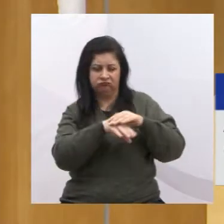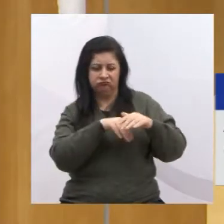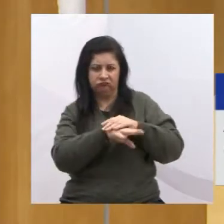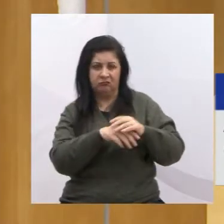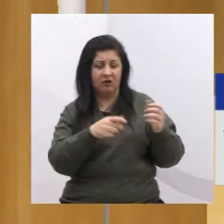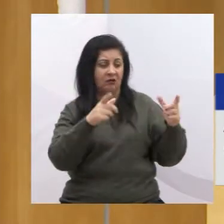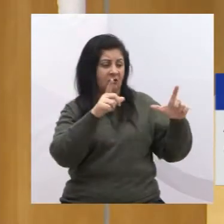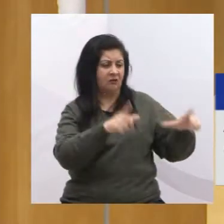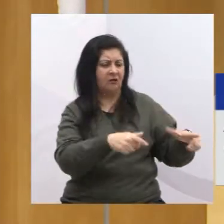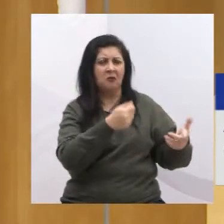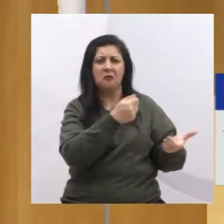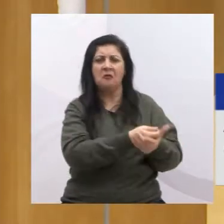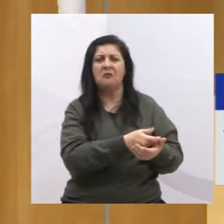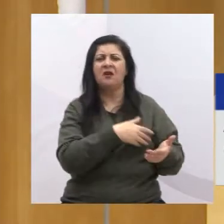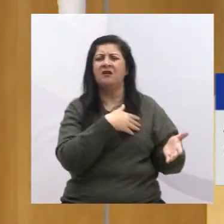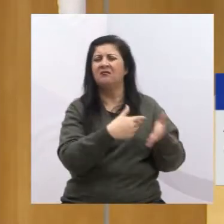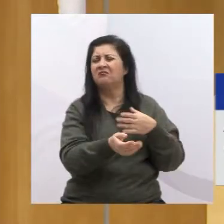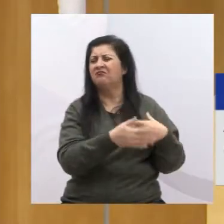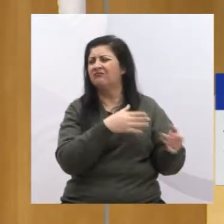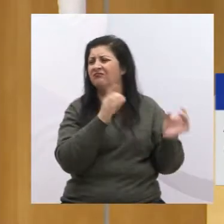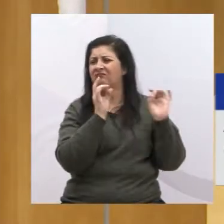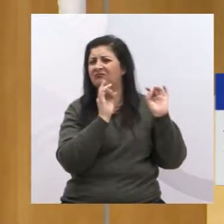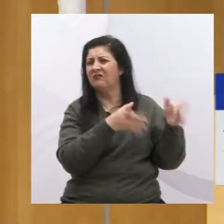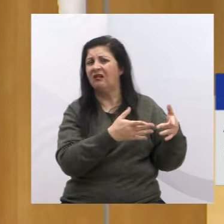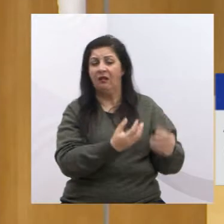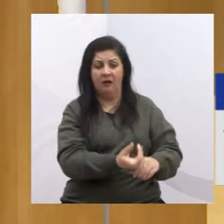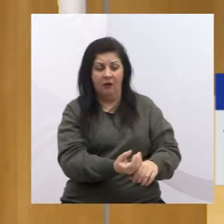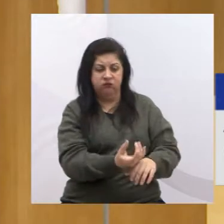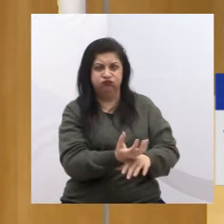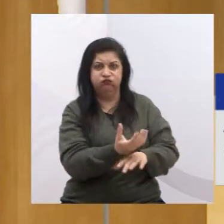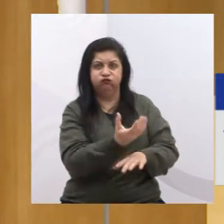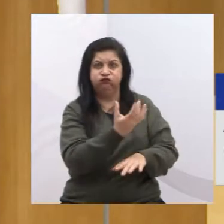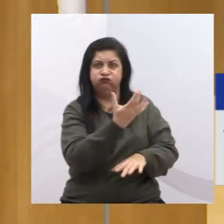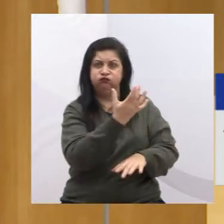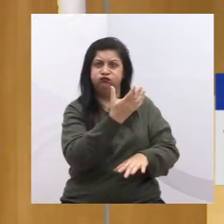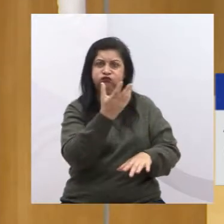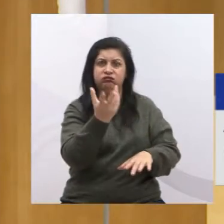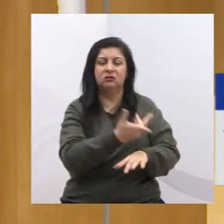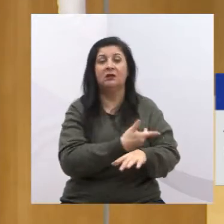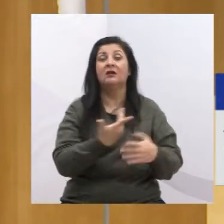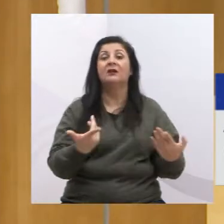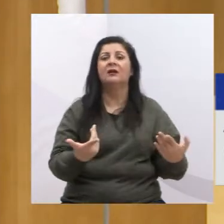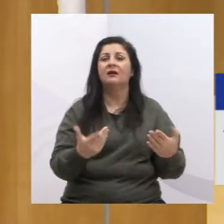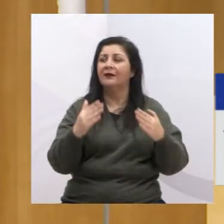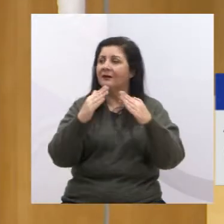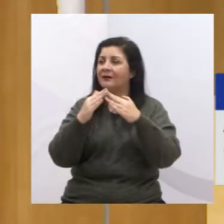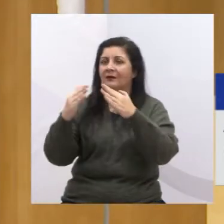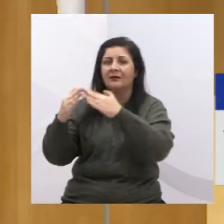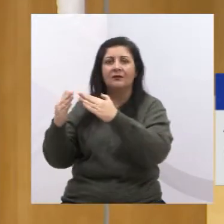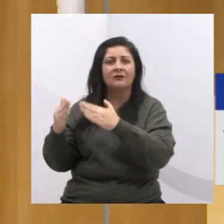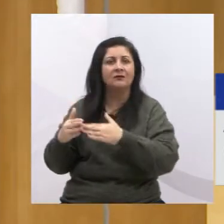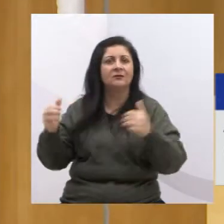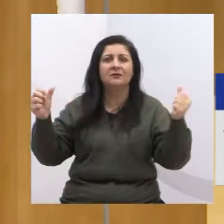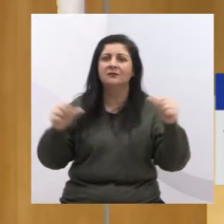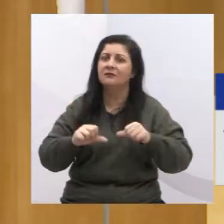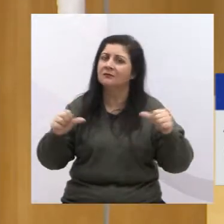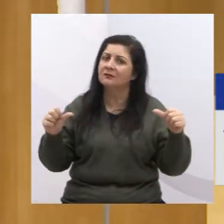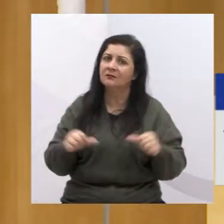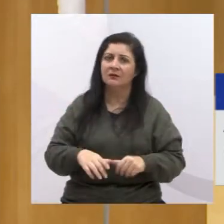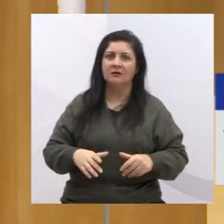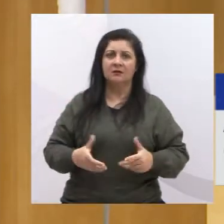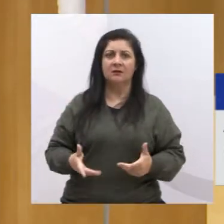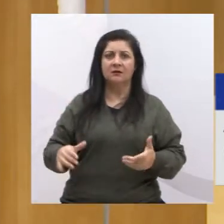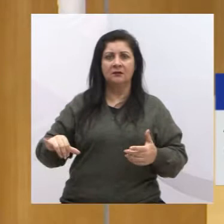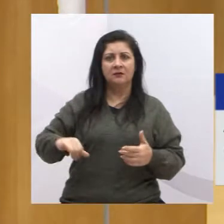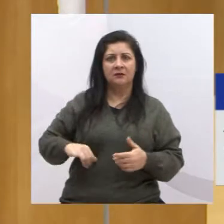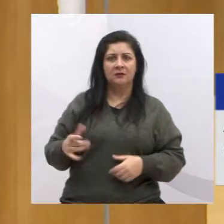e não cuida mais do terreno, Sazak. E deixa o mato crescendo e vai prejudicar a vida daqueles que moram naquela região.